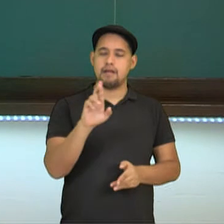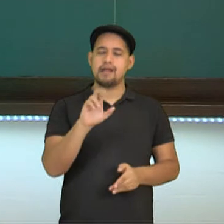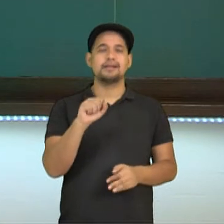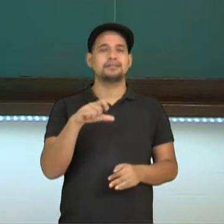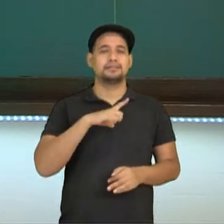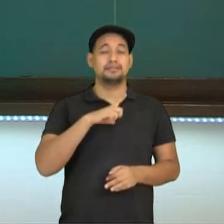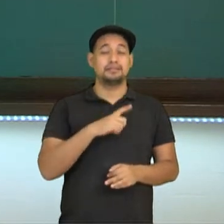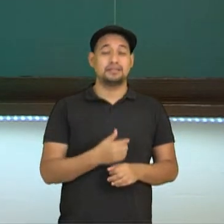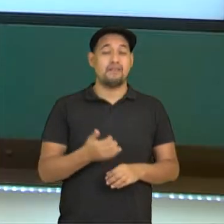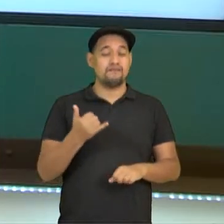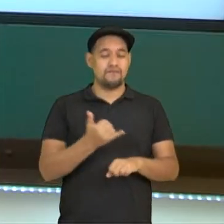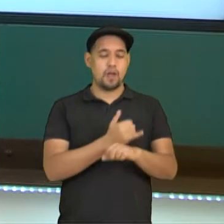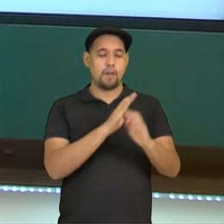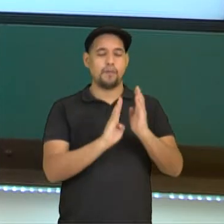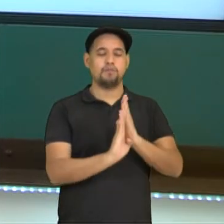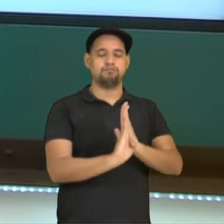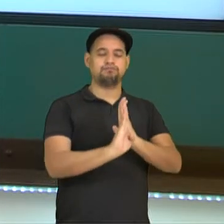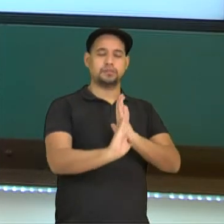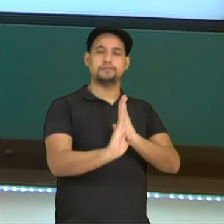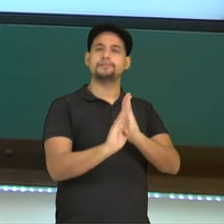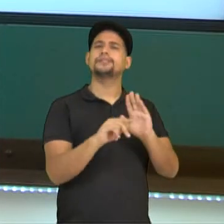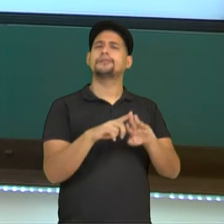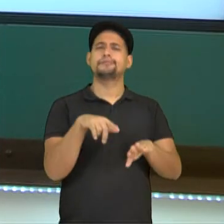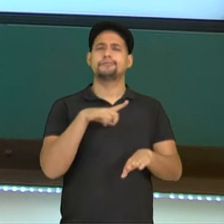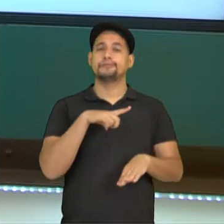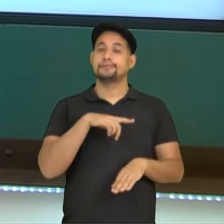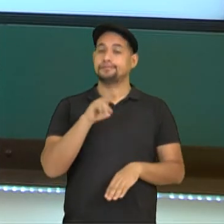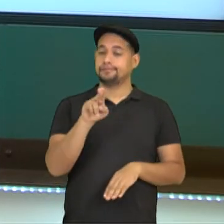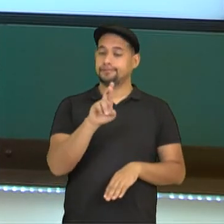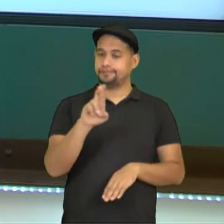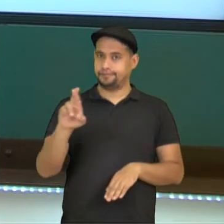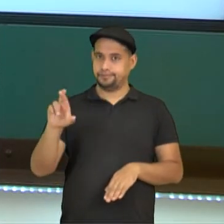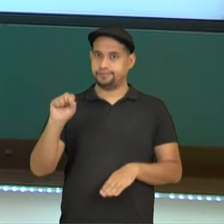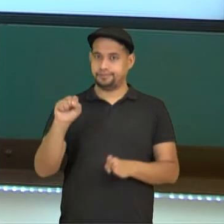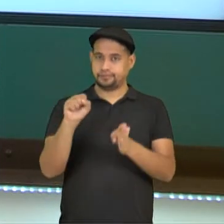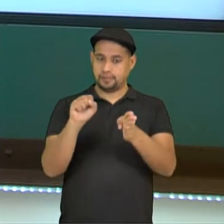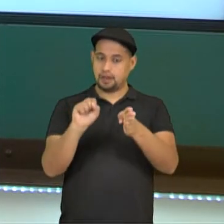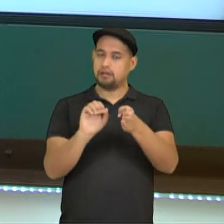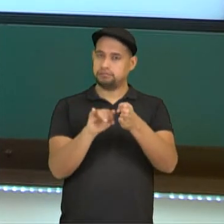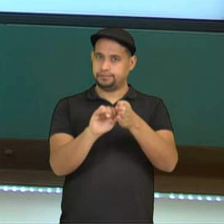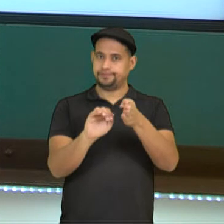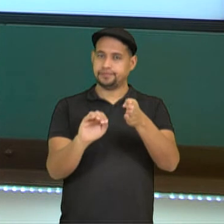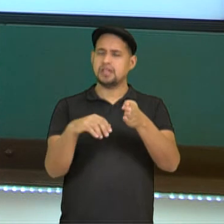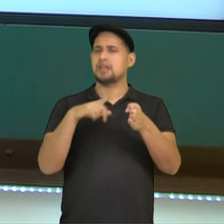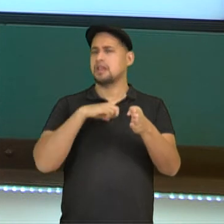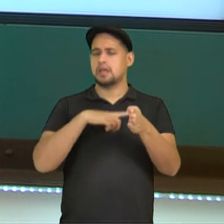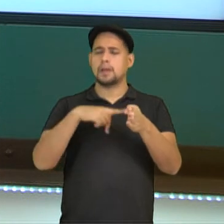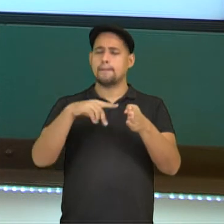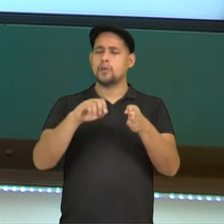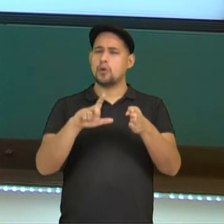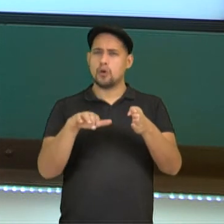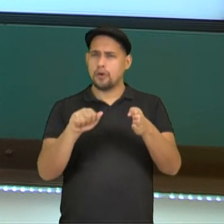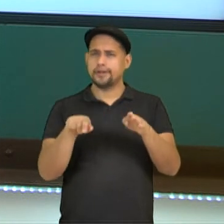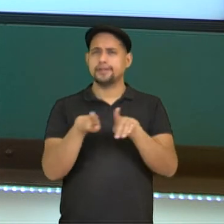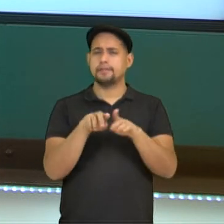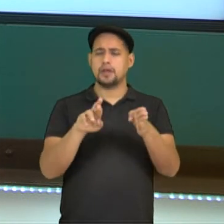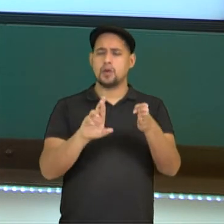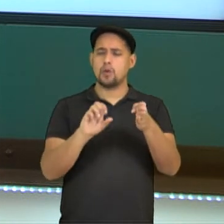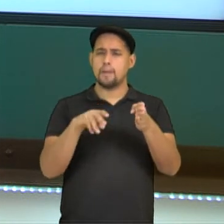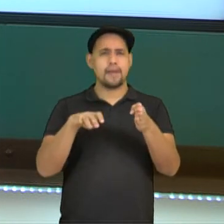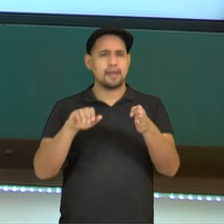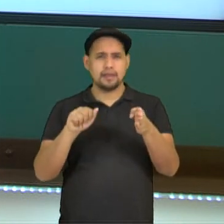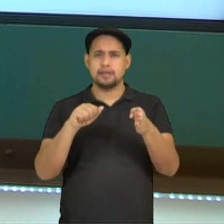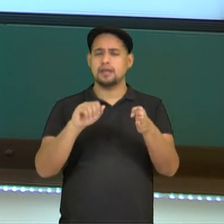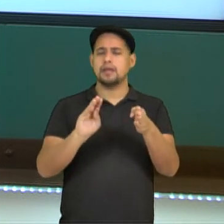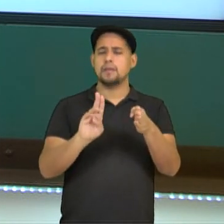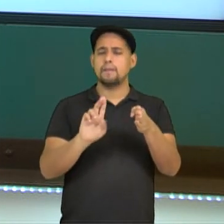de ferro. Você tem aqui, então, claro, a União Soviética, e ainda você tem Polônia, você tem Romênia,